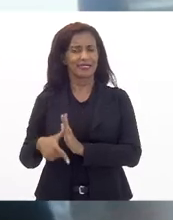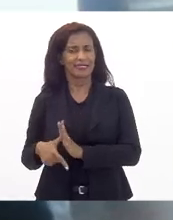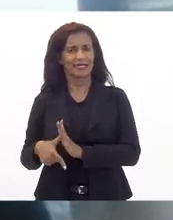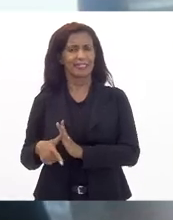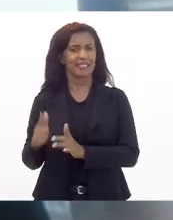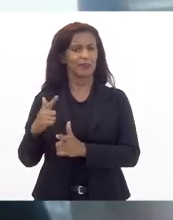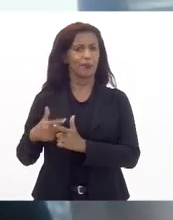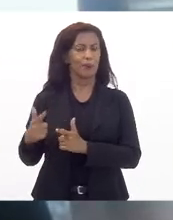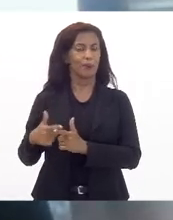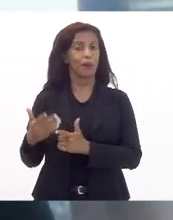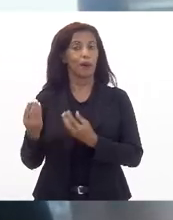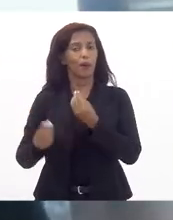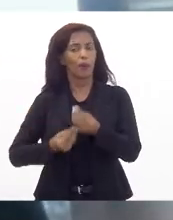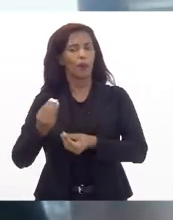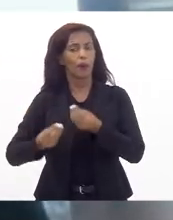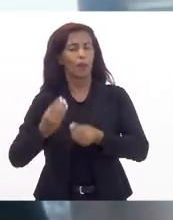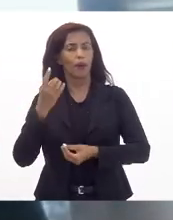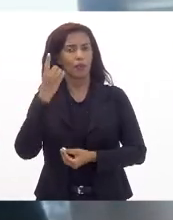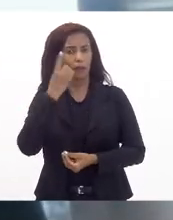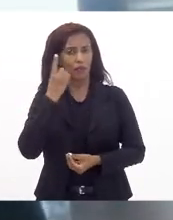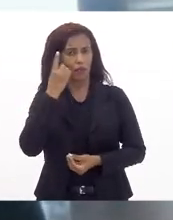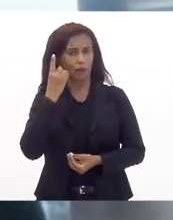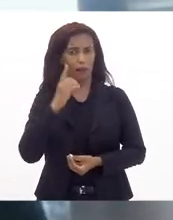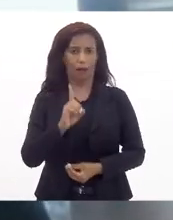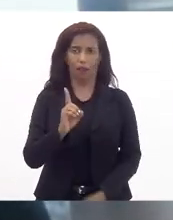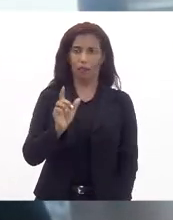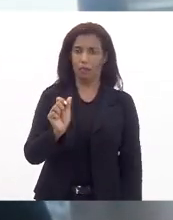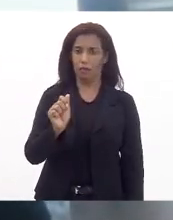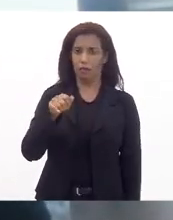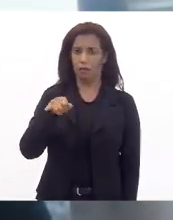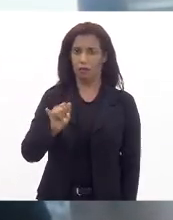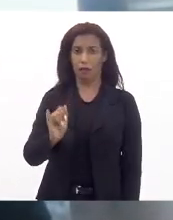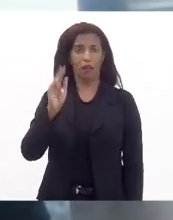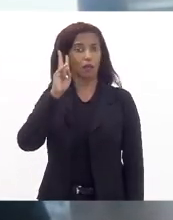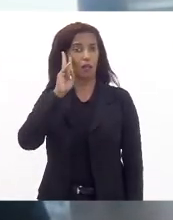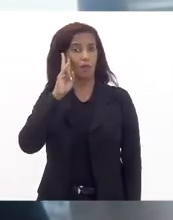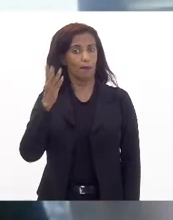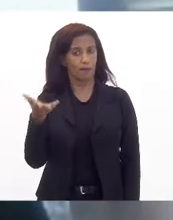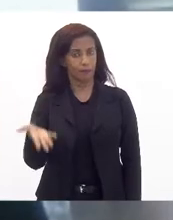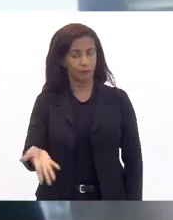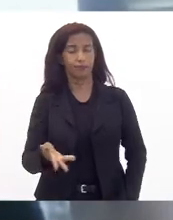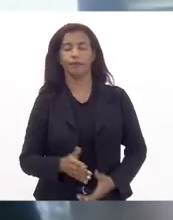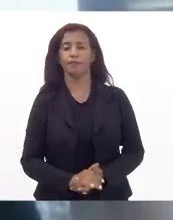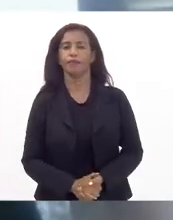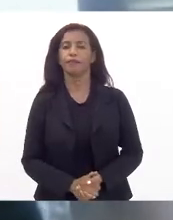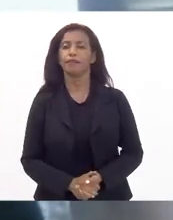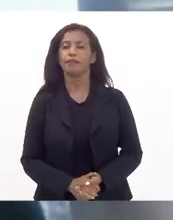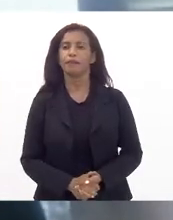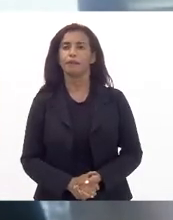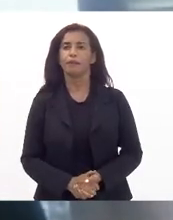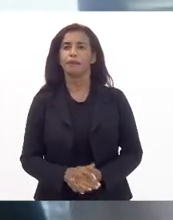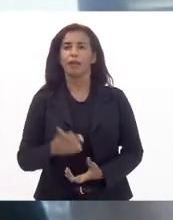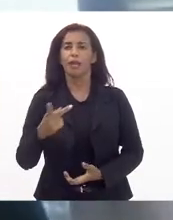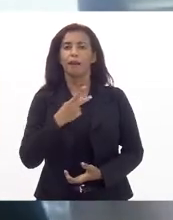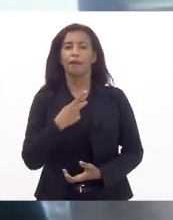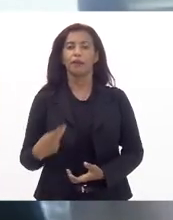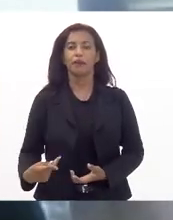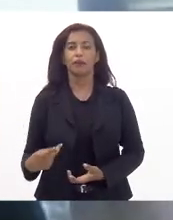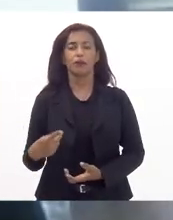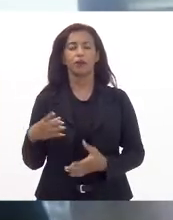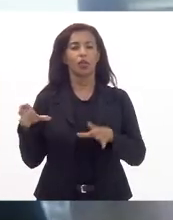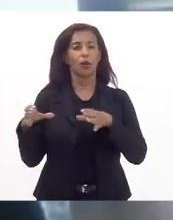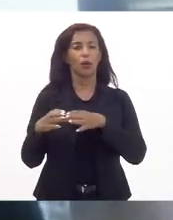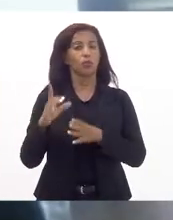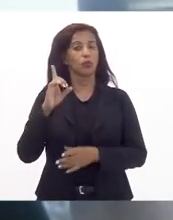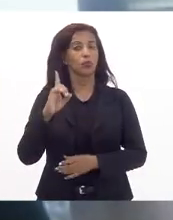como a deputada Elisa Dani Monteiro lembrou aqui que Preside a comissão de direitos humanos